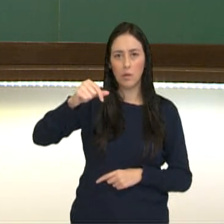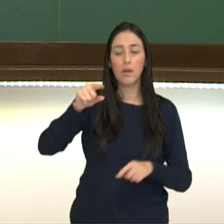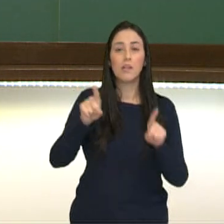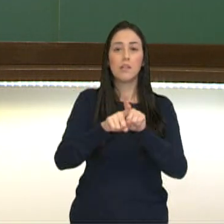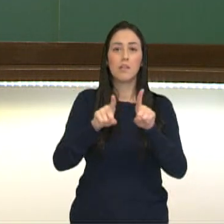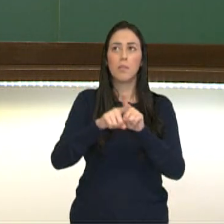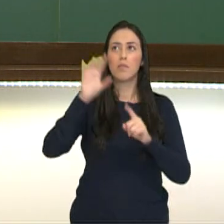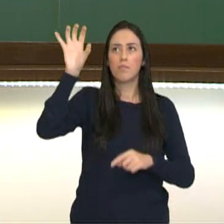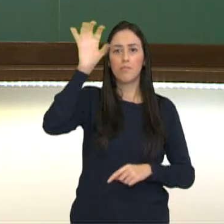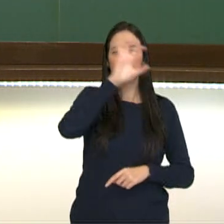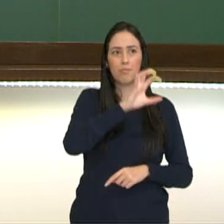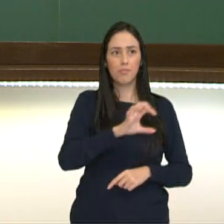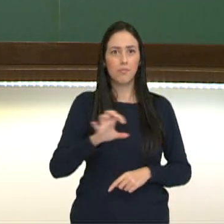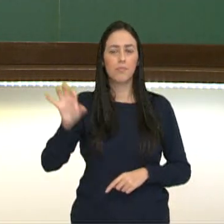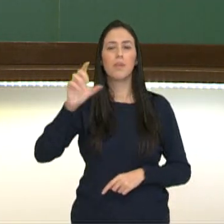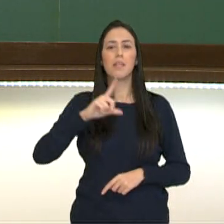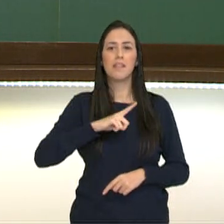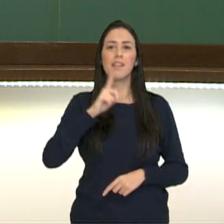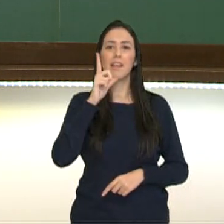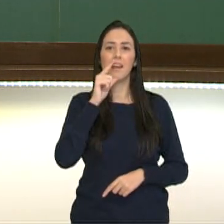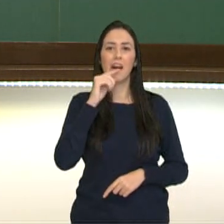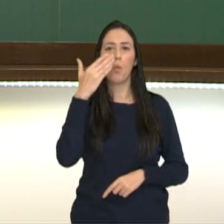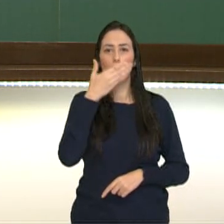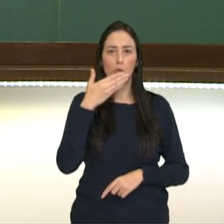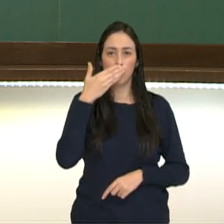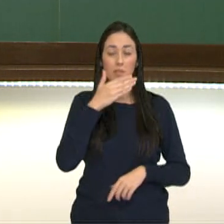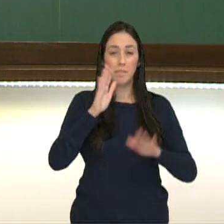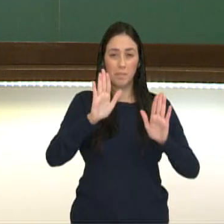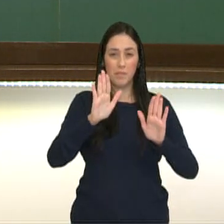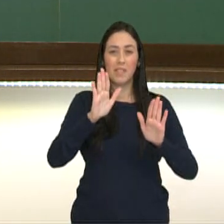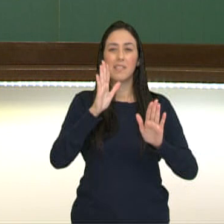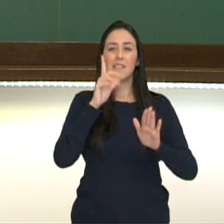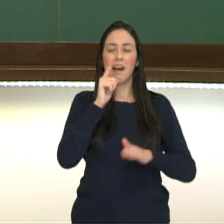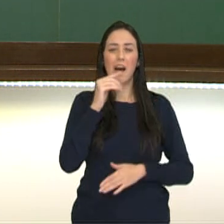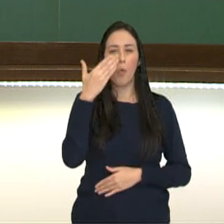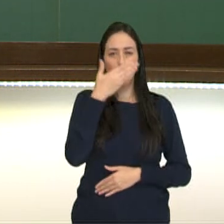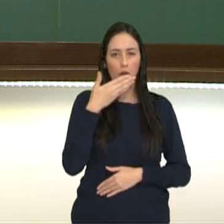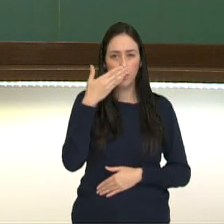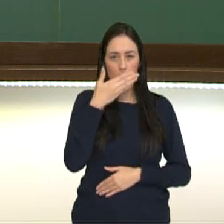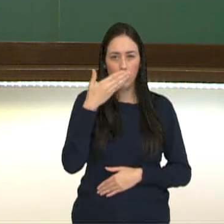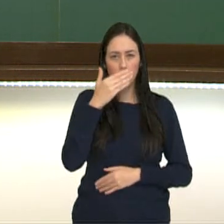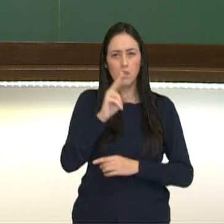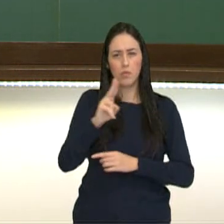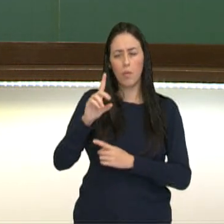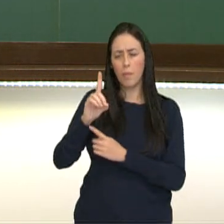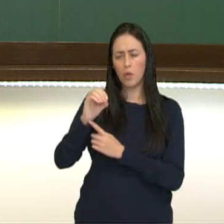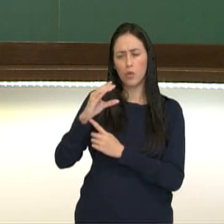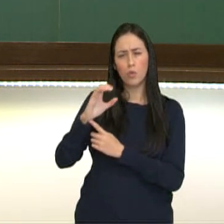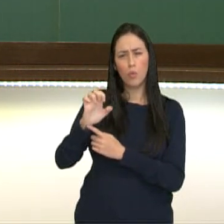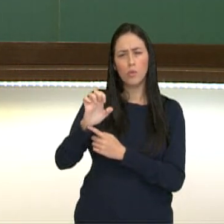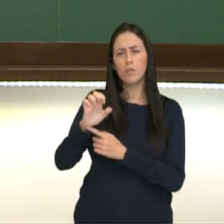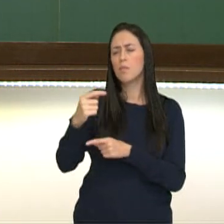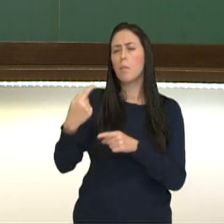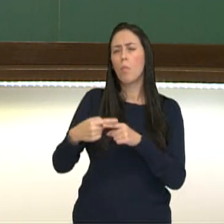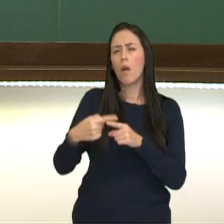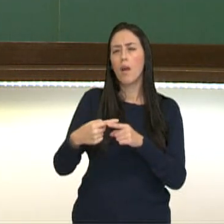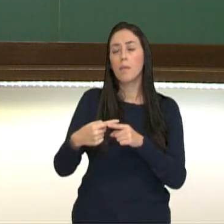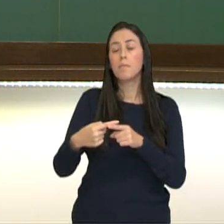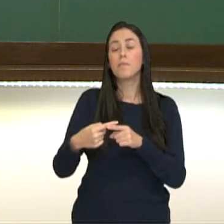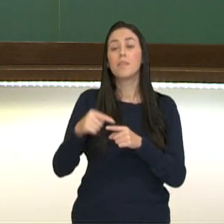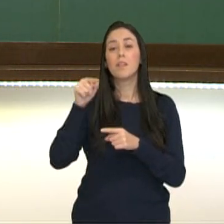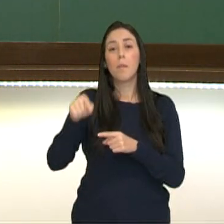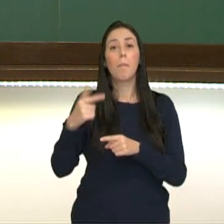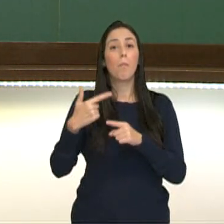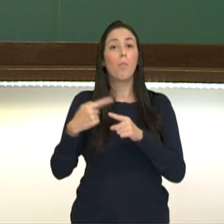de água doce. Porém, a água doce que nós temos nos continentes, ela recebe essa denominação por não conter a mesma concentração